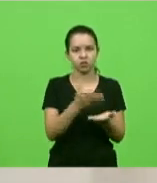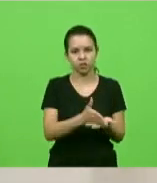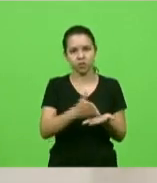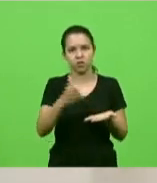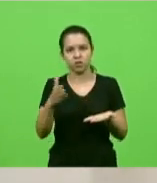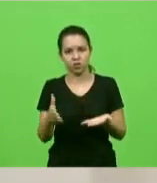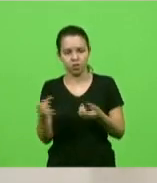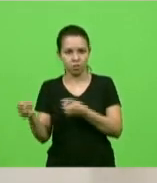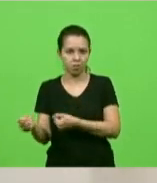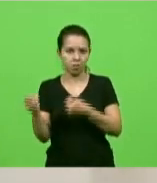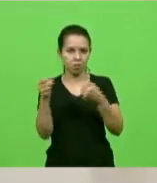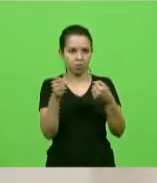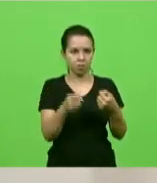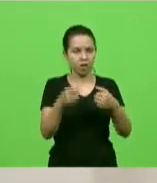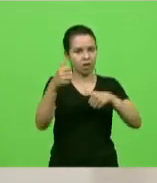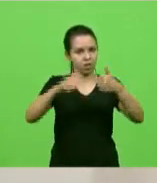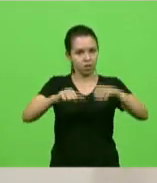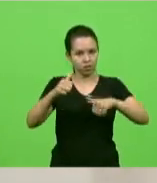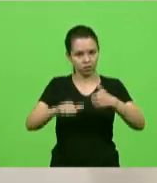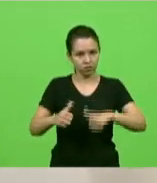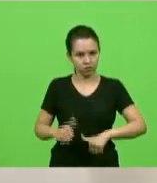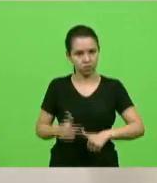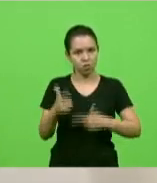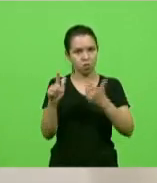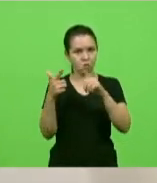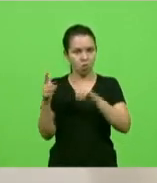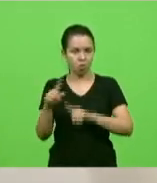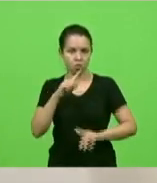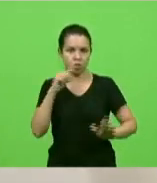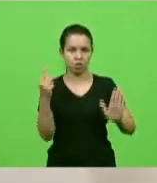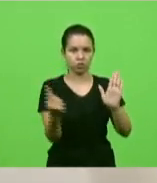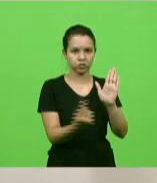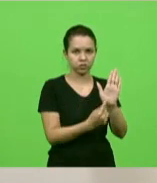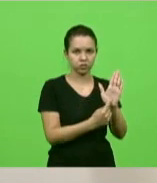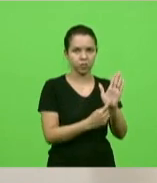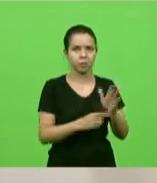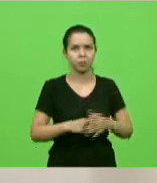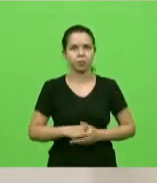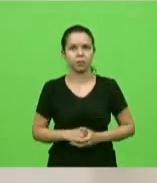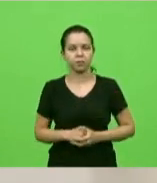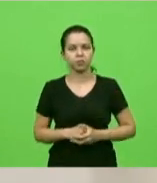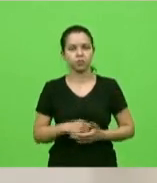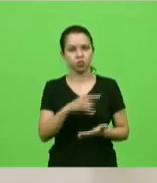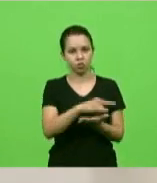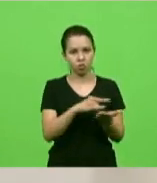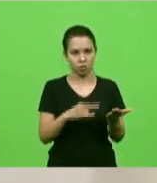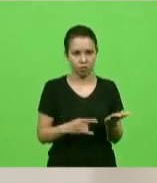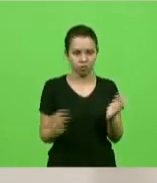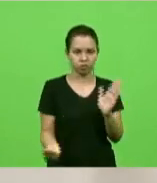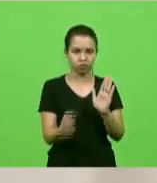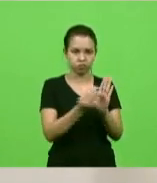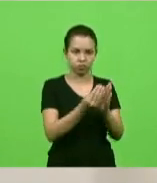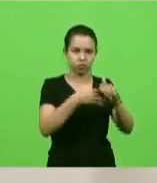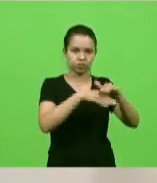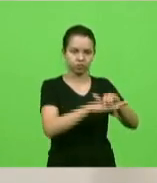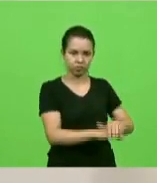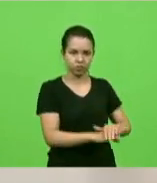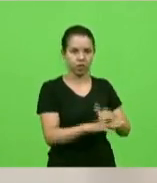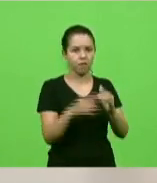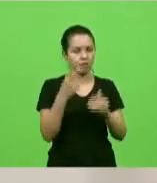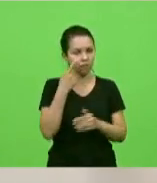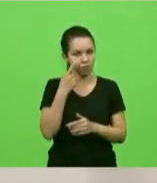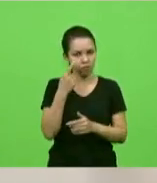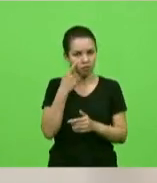poderes. Analisarei as demais acusações. Dos documentos acostados aos autos, verifico